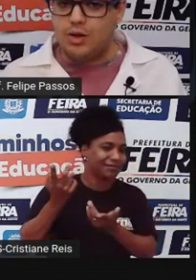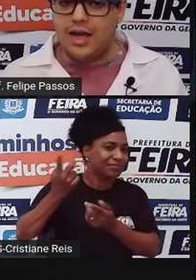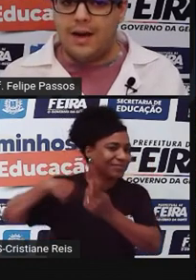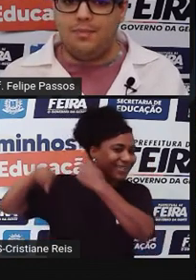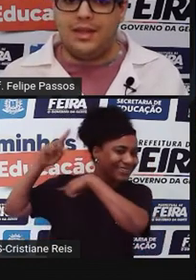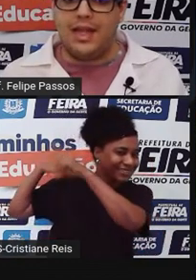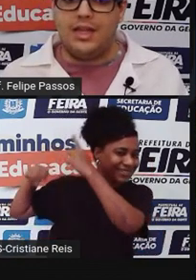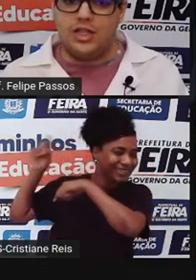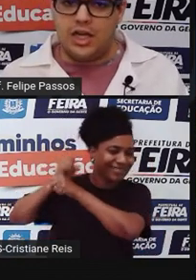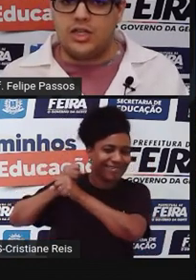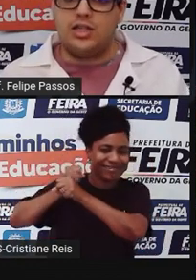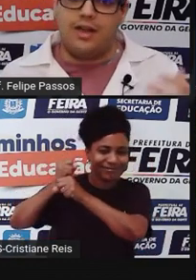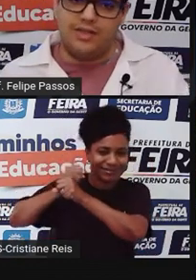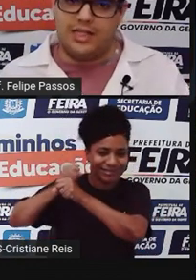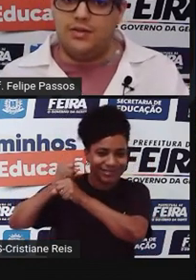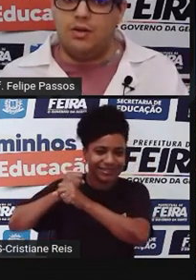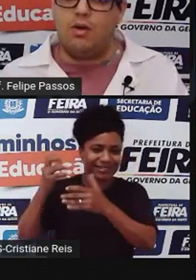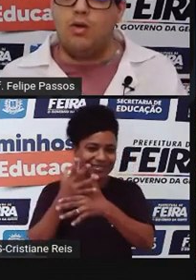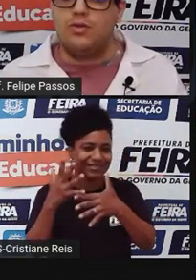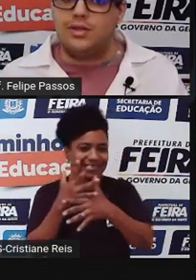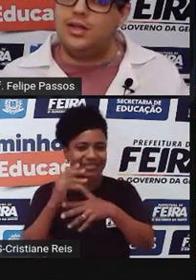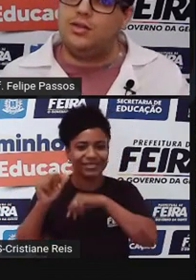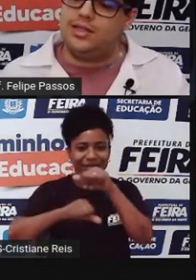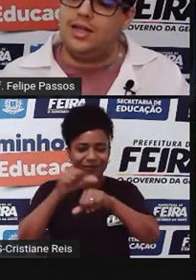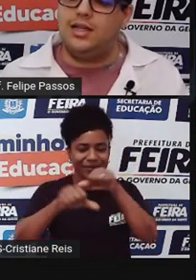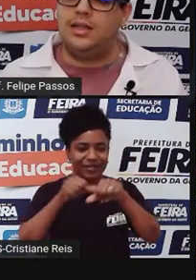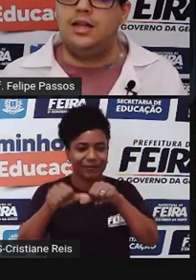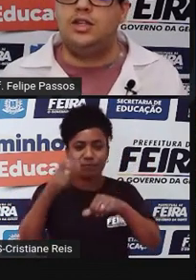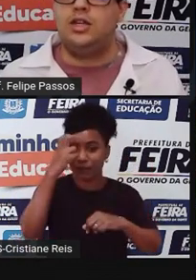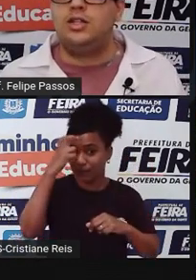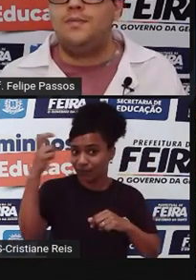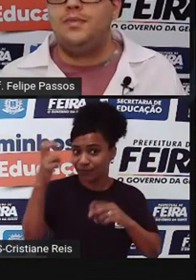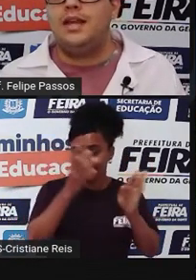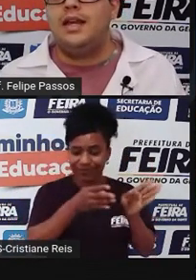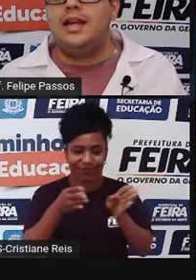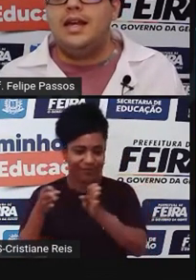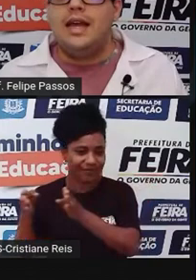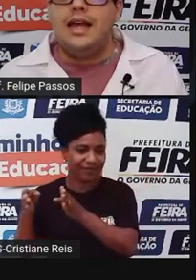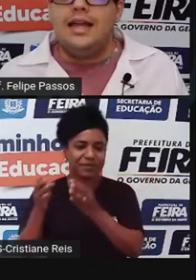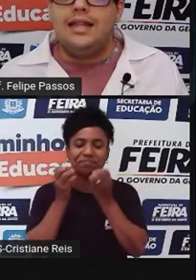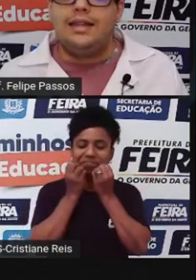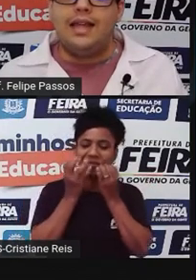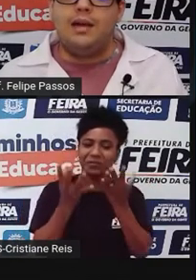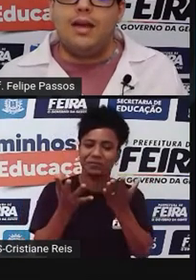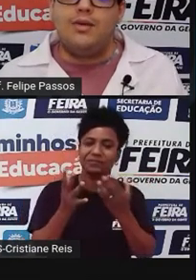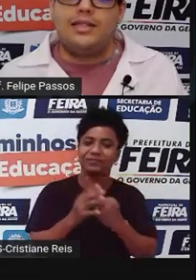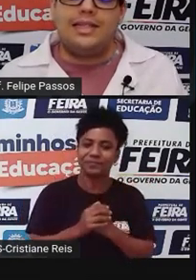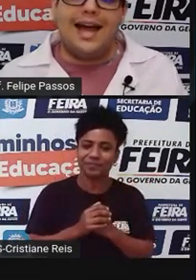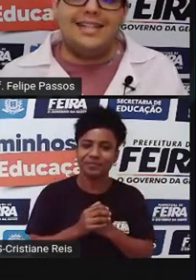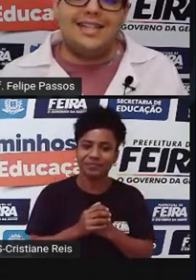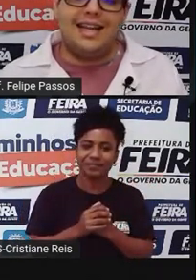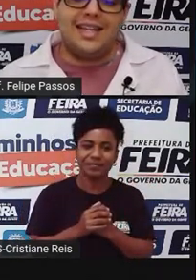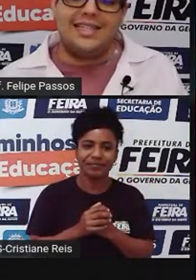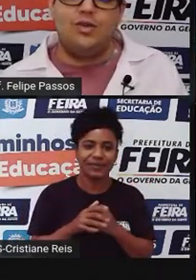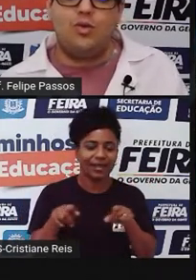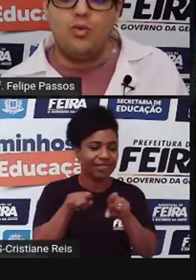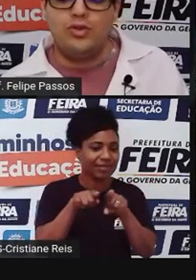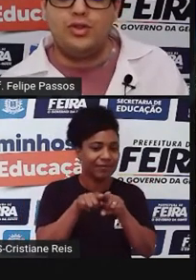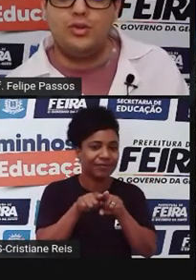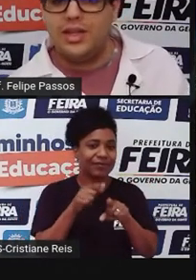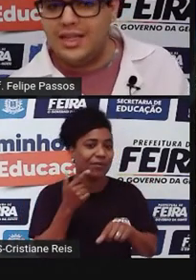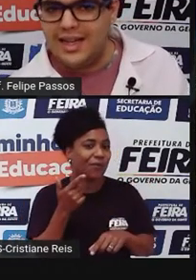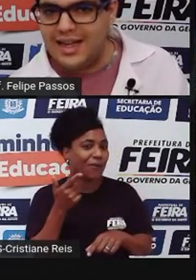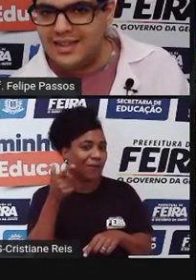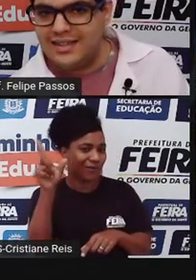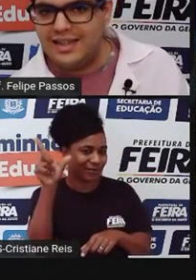pretende se tornar inteligente e aí vocês viram Qual é o conceito de cidade inteligente E tem também uma cidade que ela tá